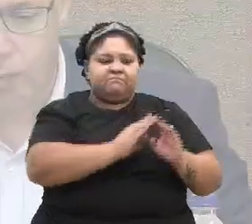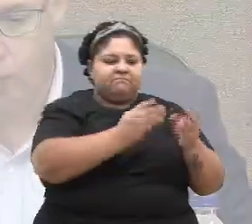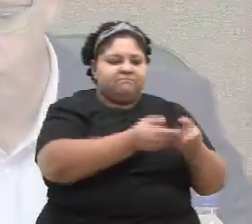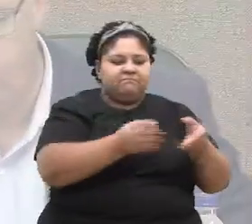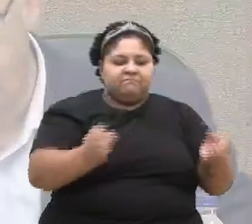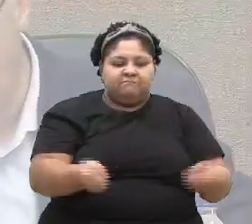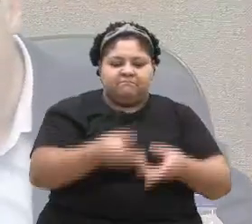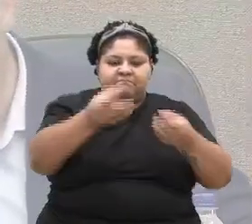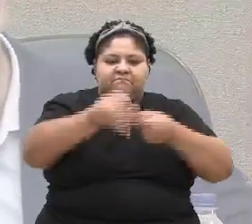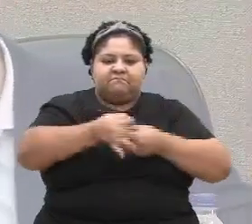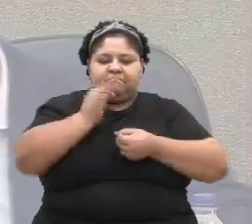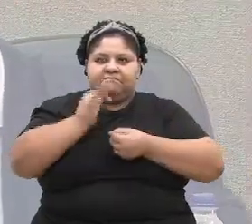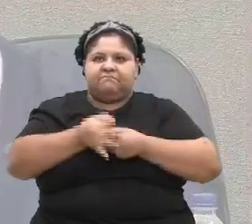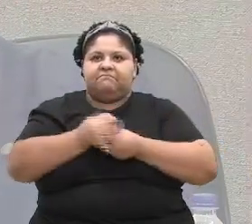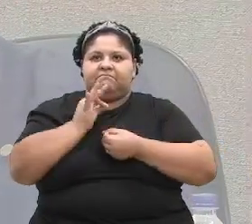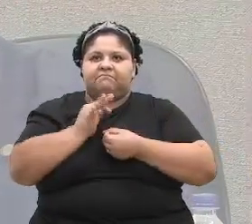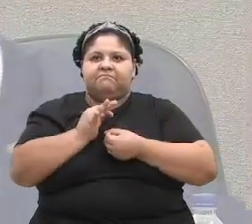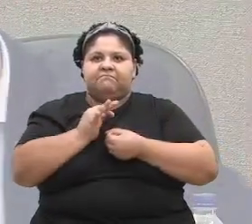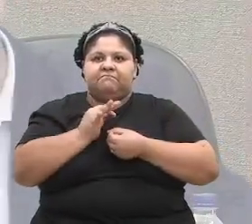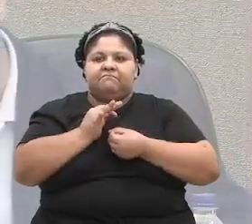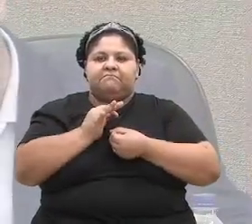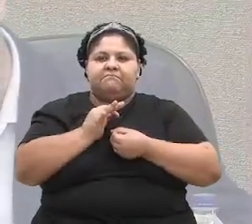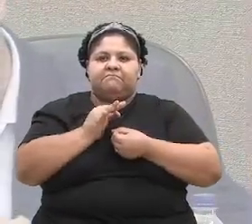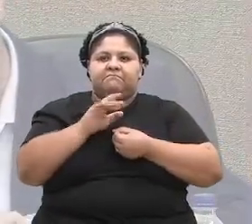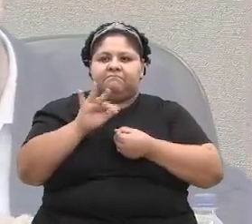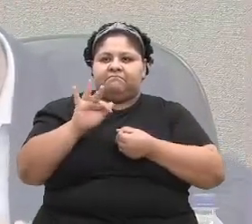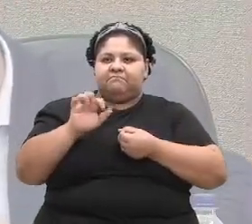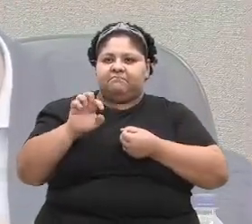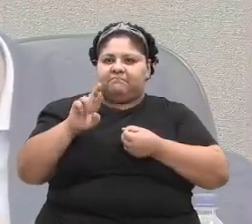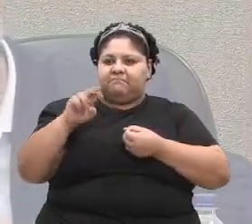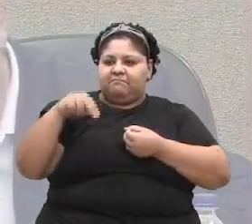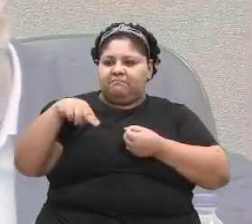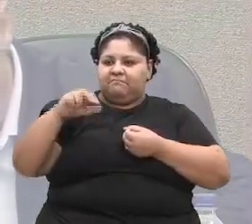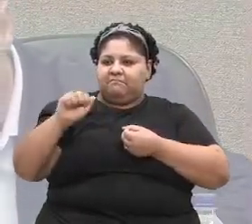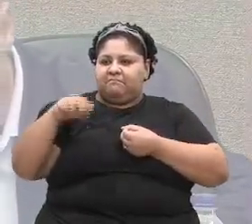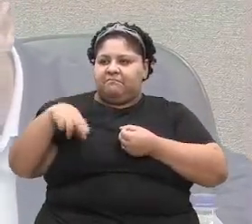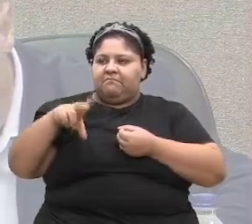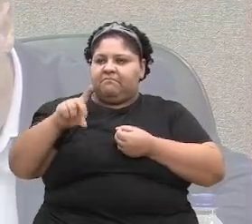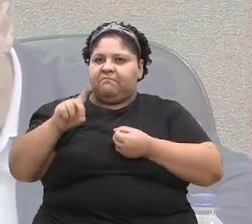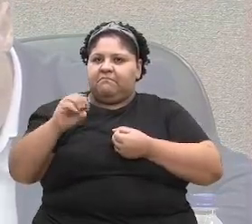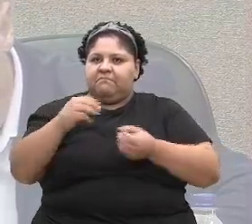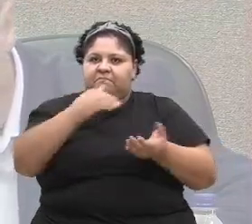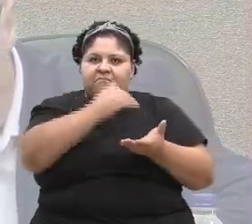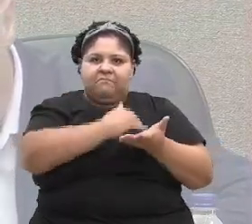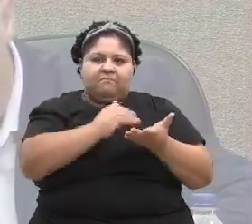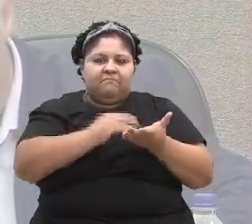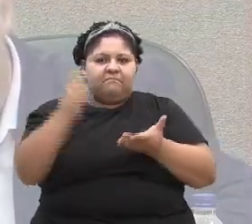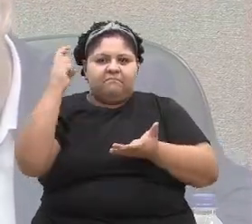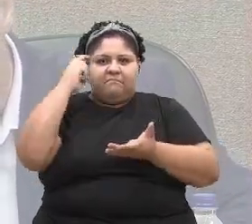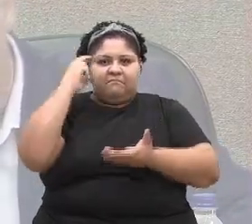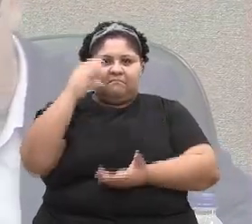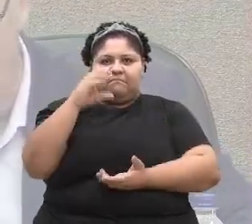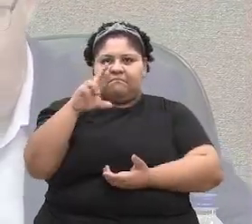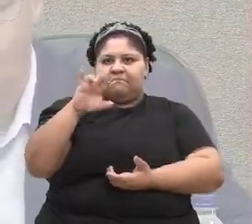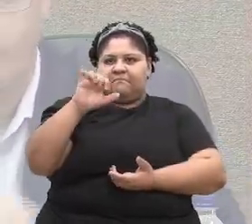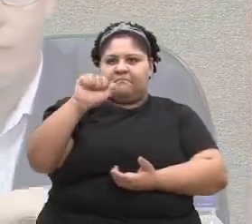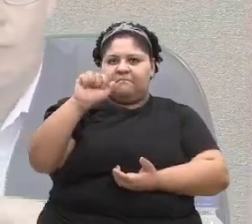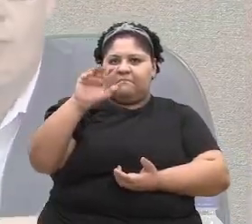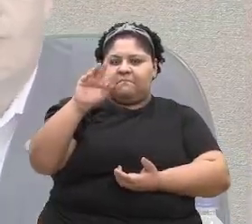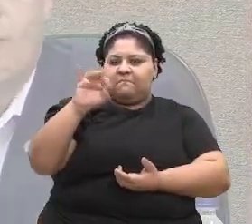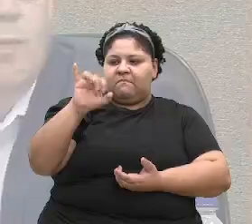Festa da Uva, Assuntos Comunitários, Fernando Bertotto, à secretária da Cultura, Cristina Nora